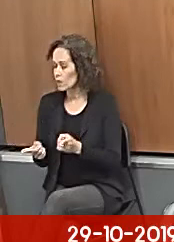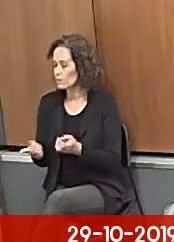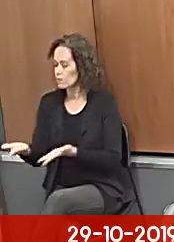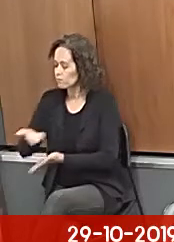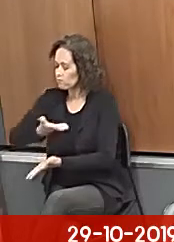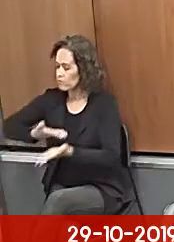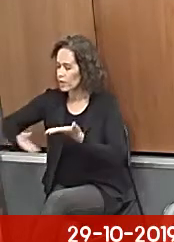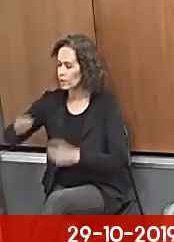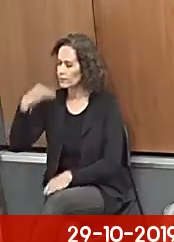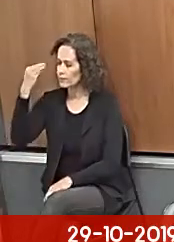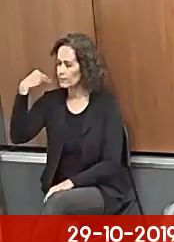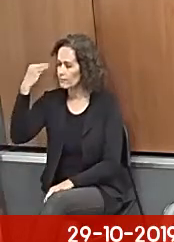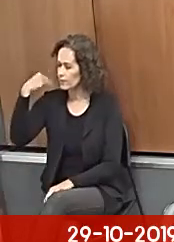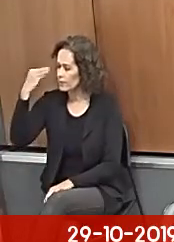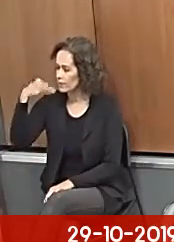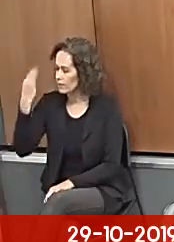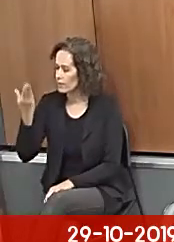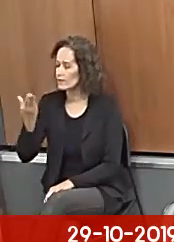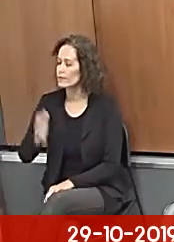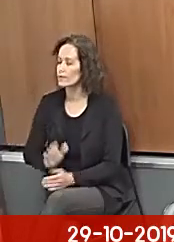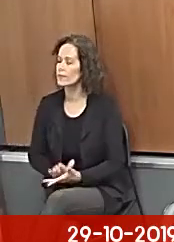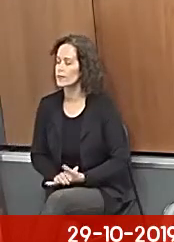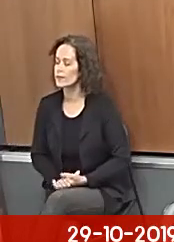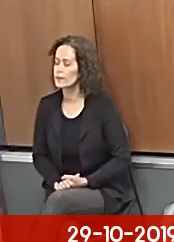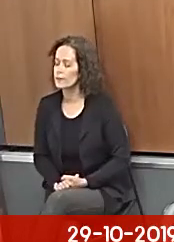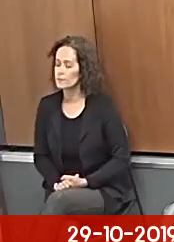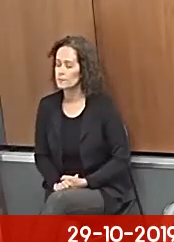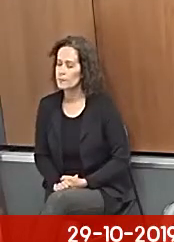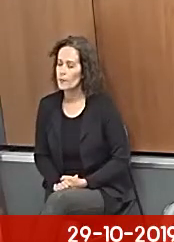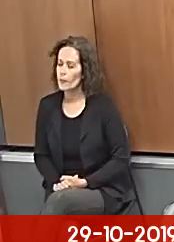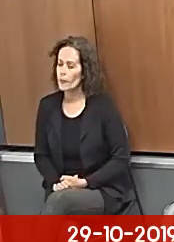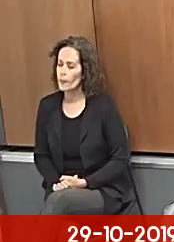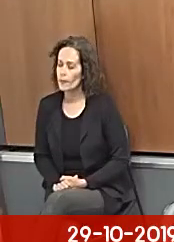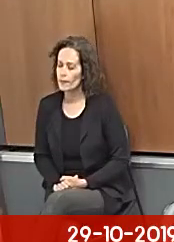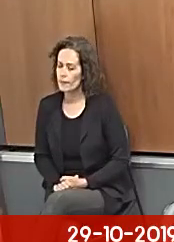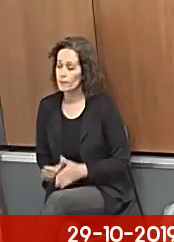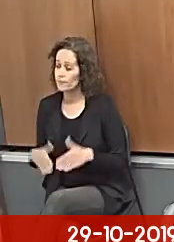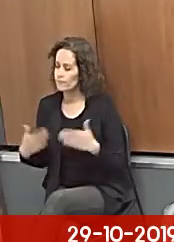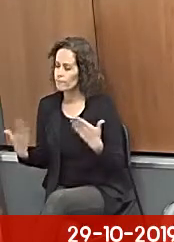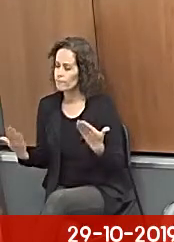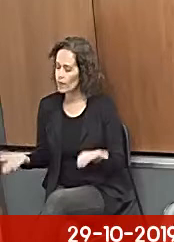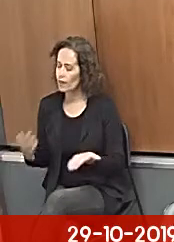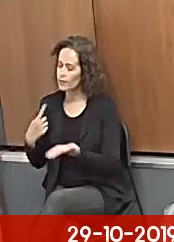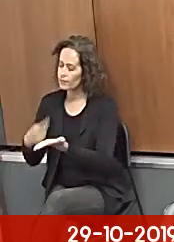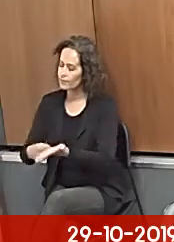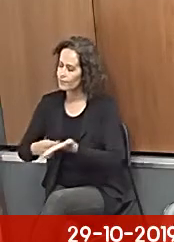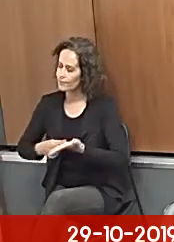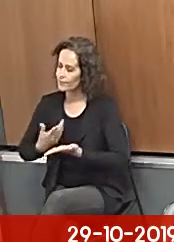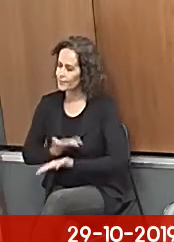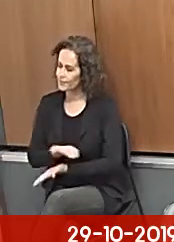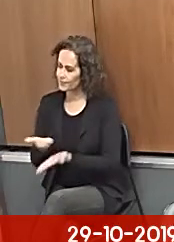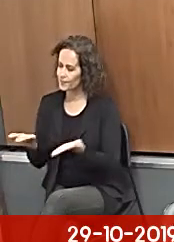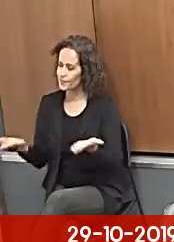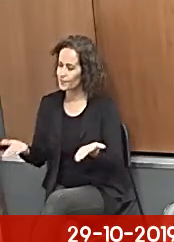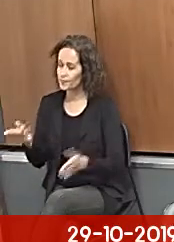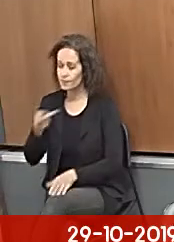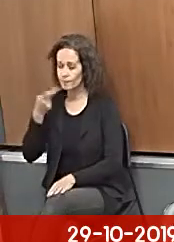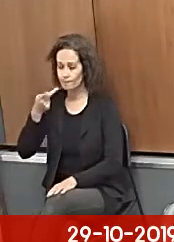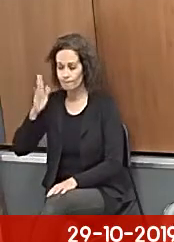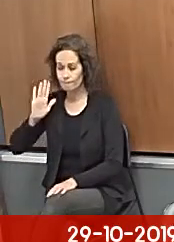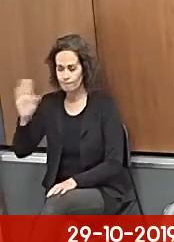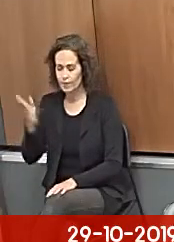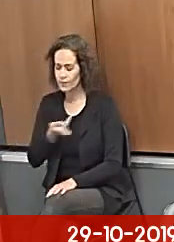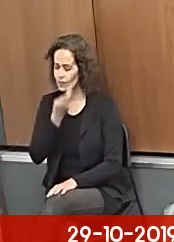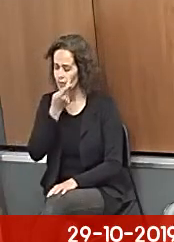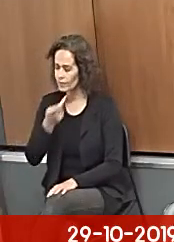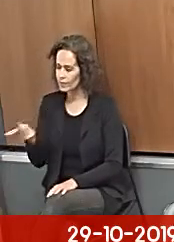trocar experiência, né? E então, assim, fica também o convite. Eu prometo uma